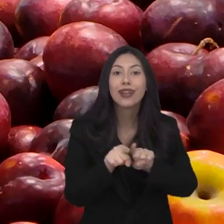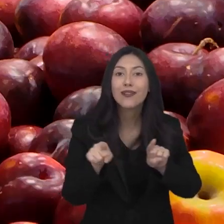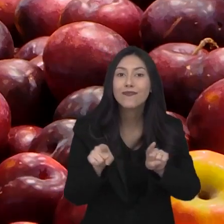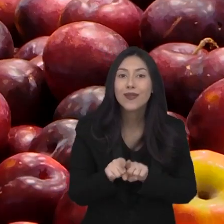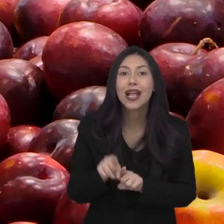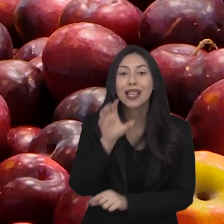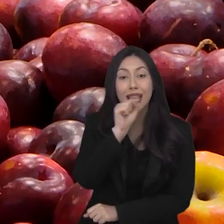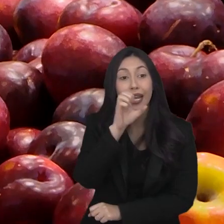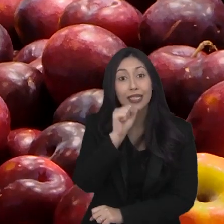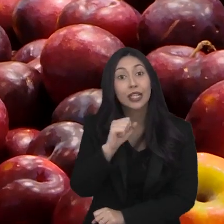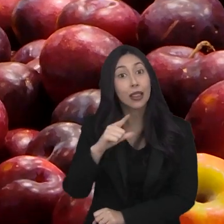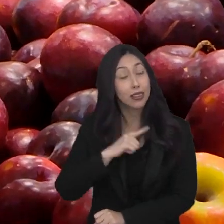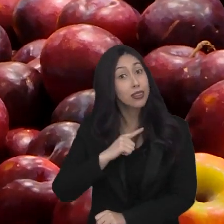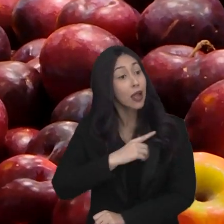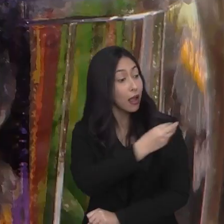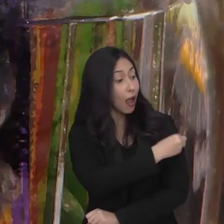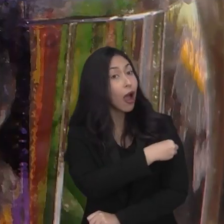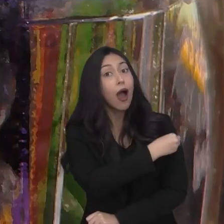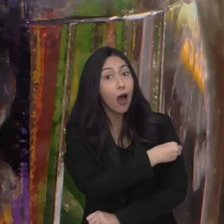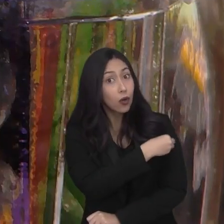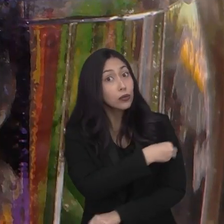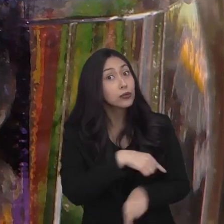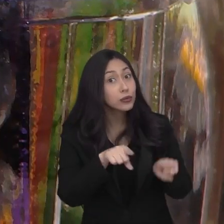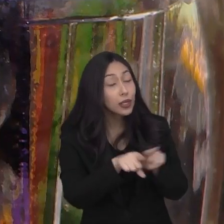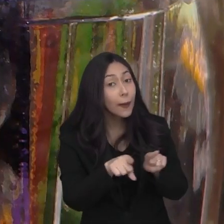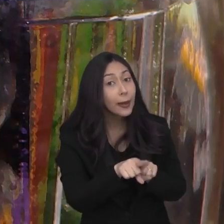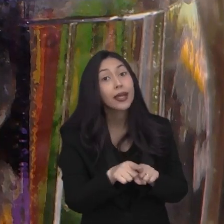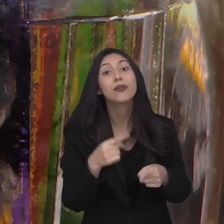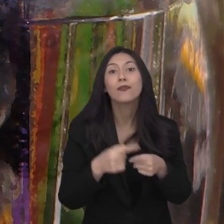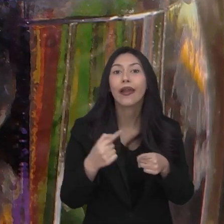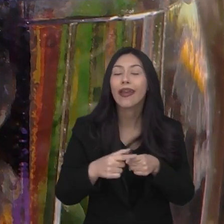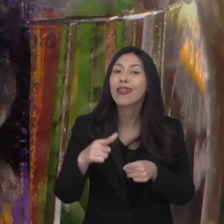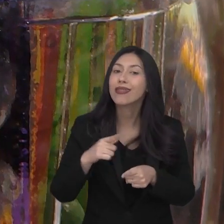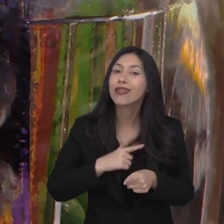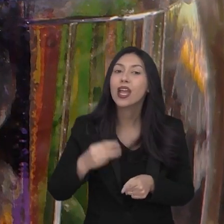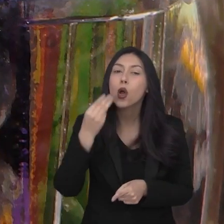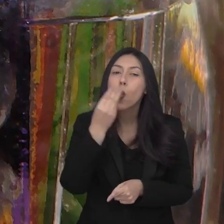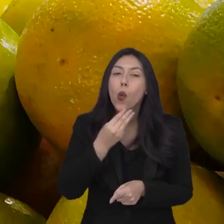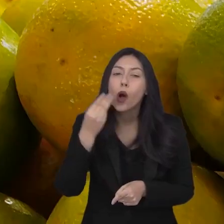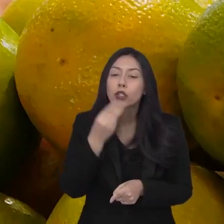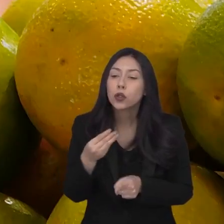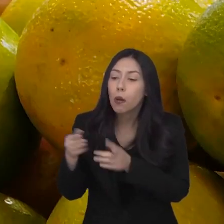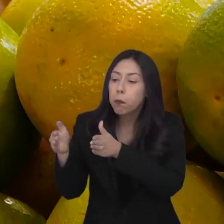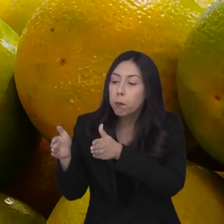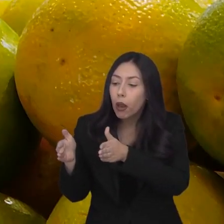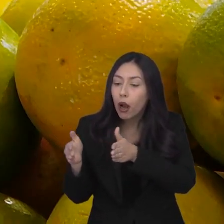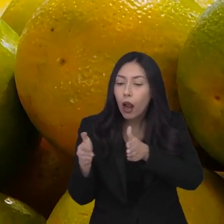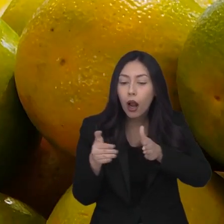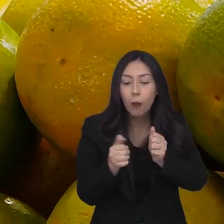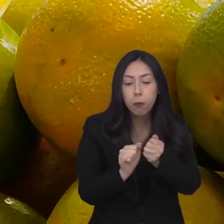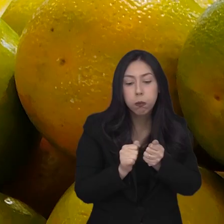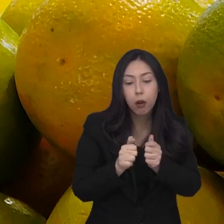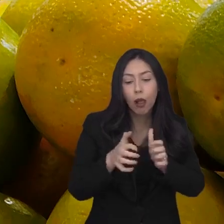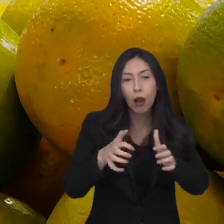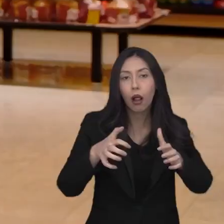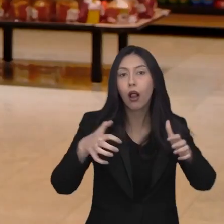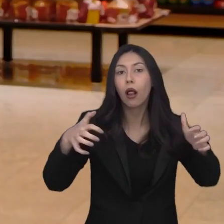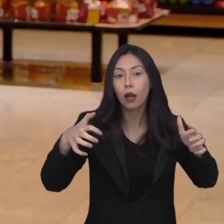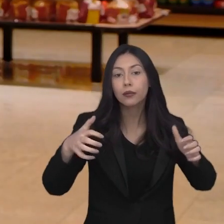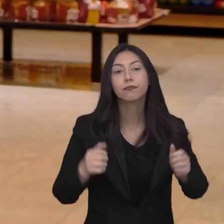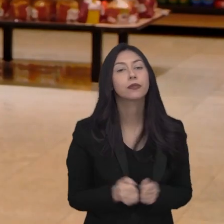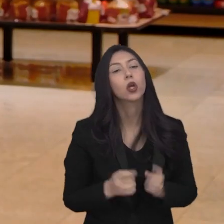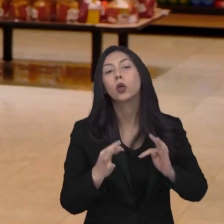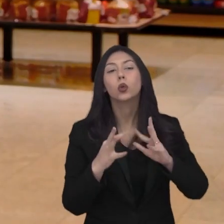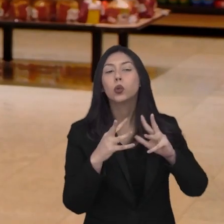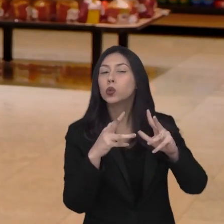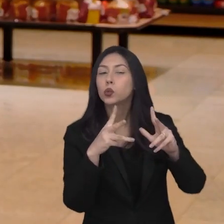podem ter concentração de álcool? Isso acontece devido à fermentação de açúcar produzida pela própria fruta. Todo